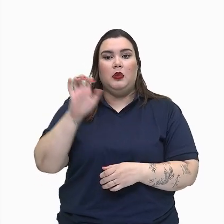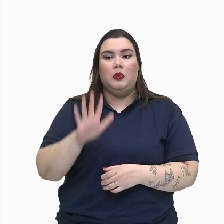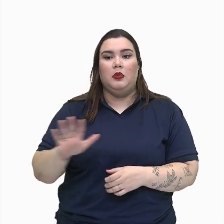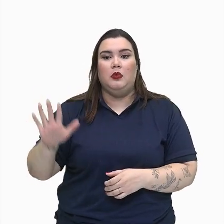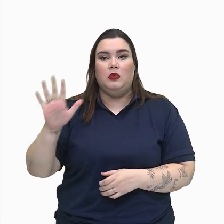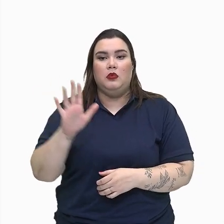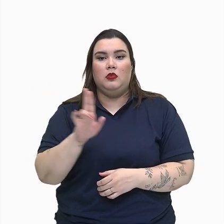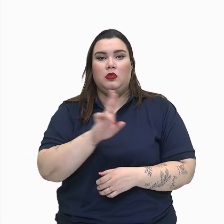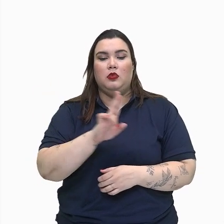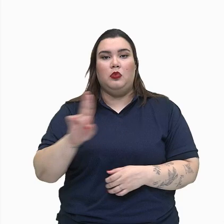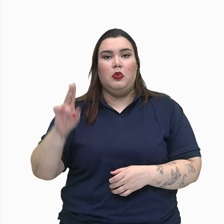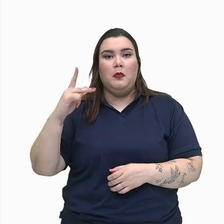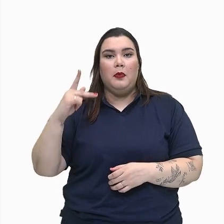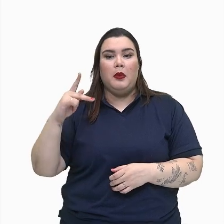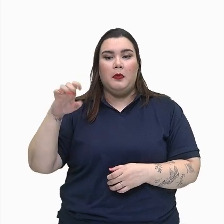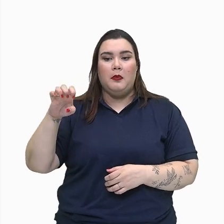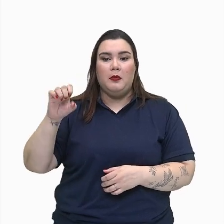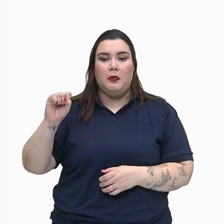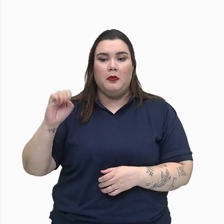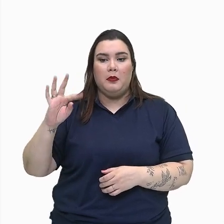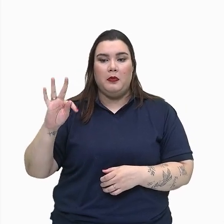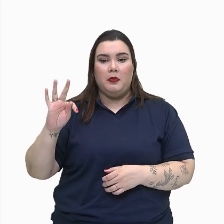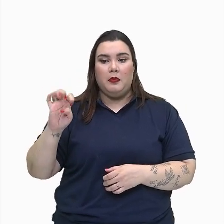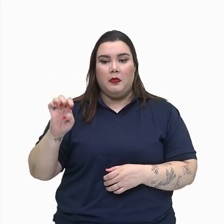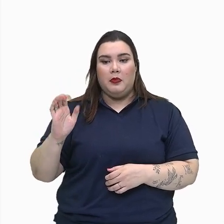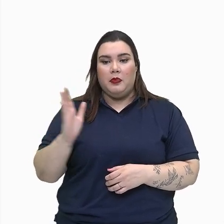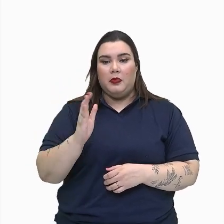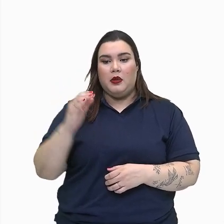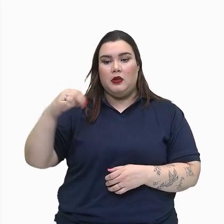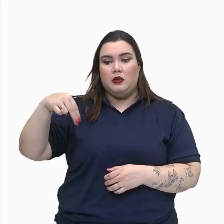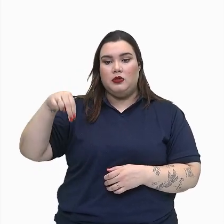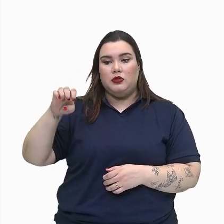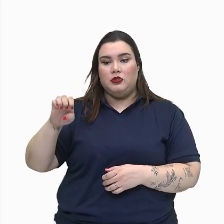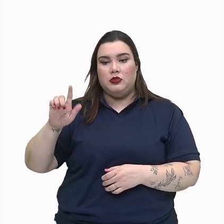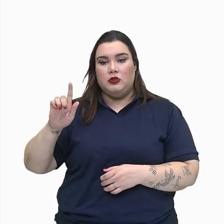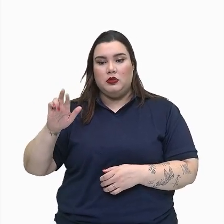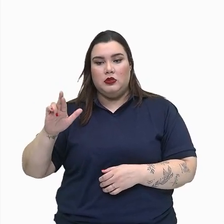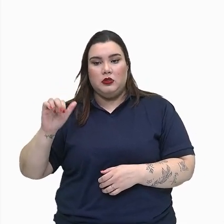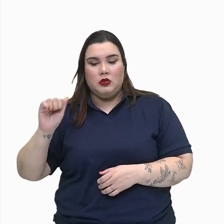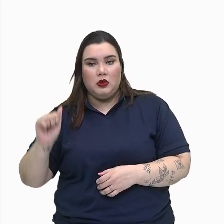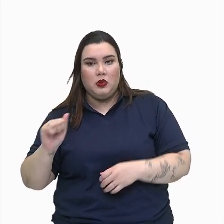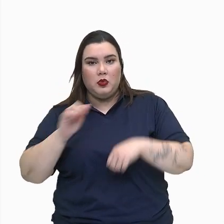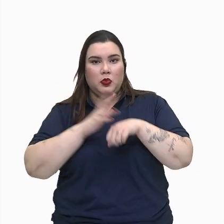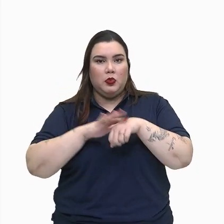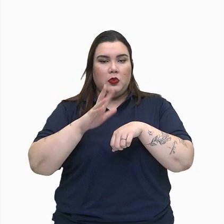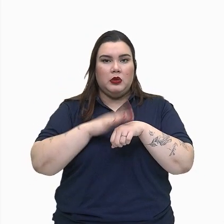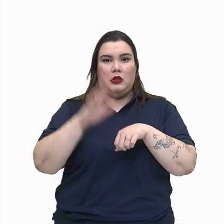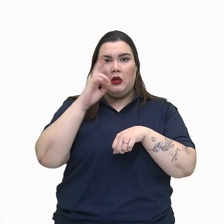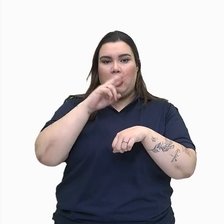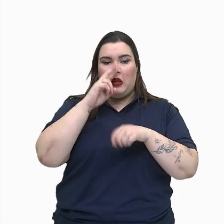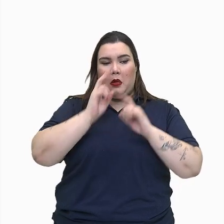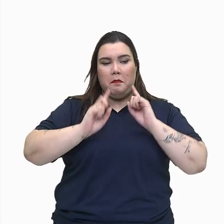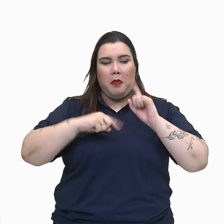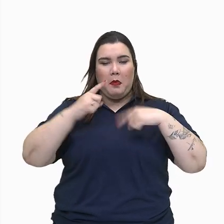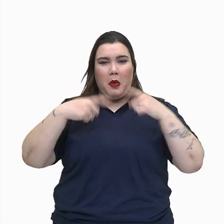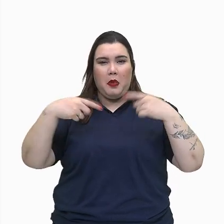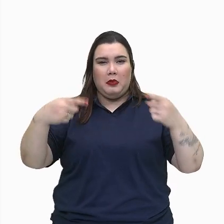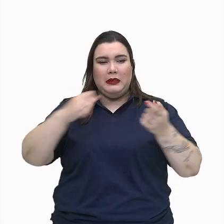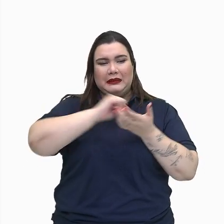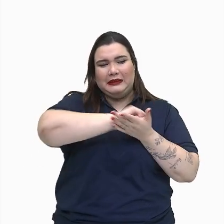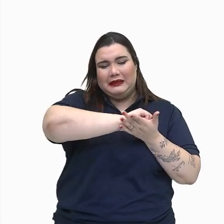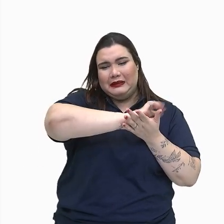chamada peste negra, tá? Que era transmitida pelas pulgas dos roedores, principalmente dos ratos, e que matou, ali, né,